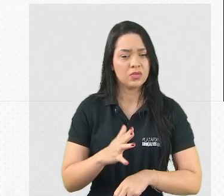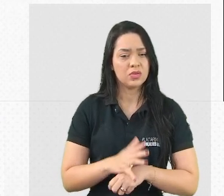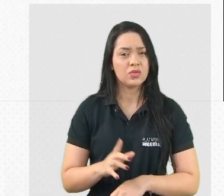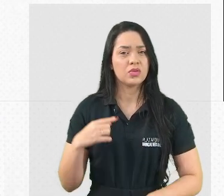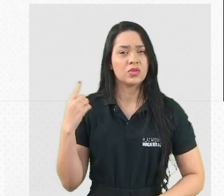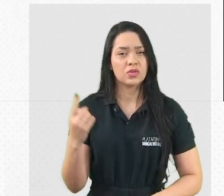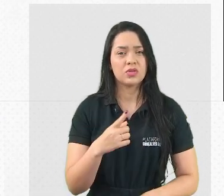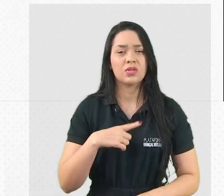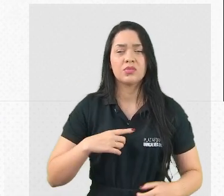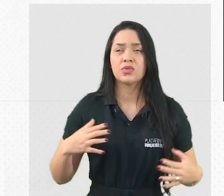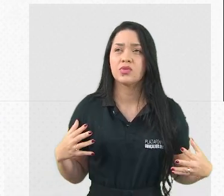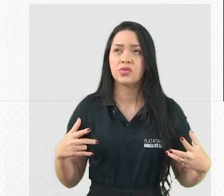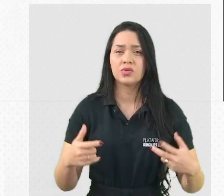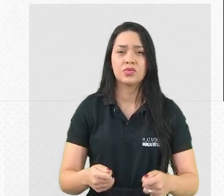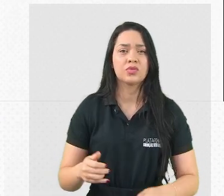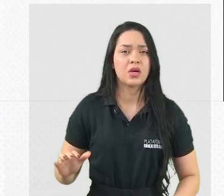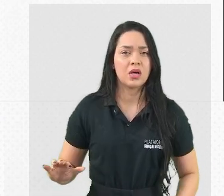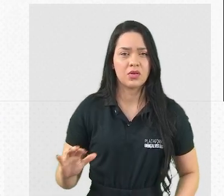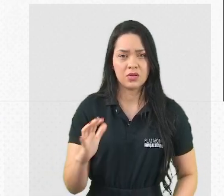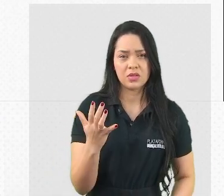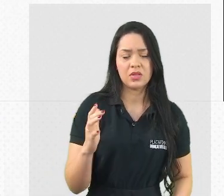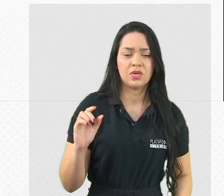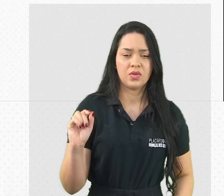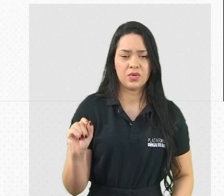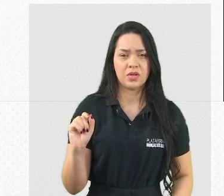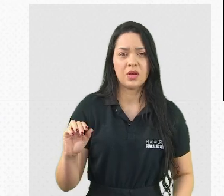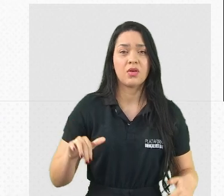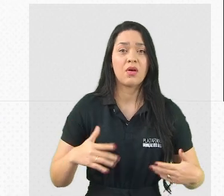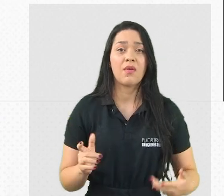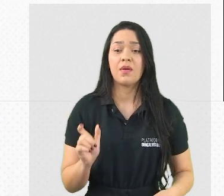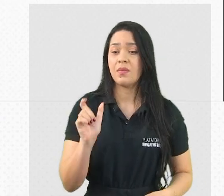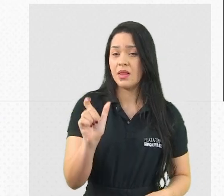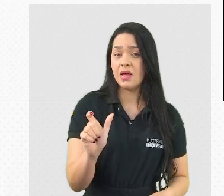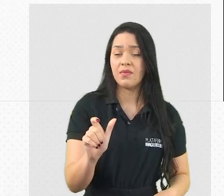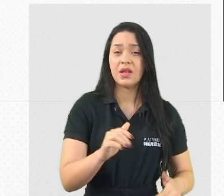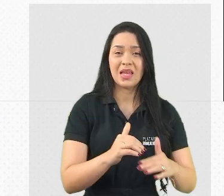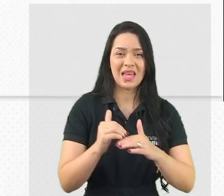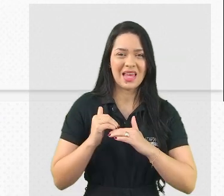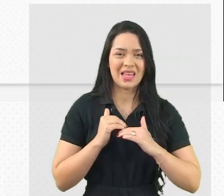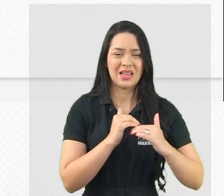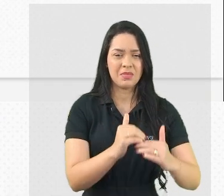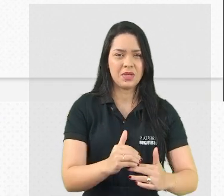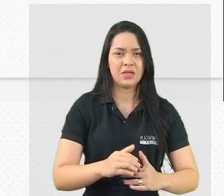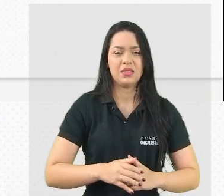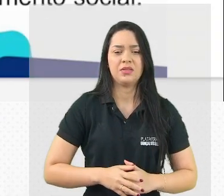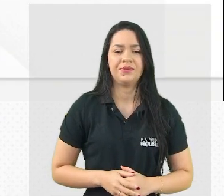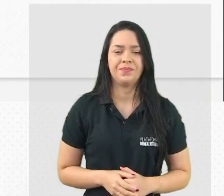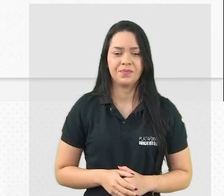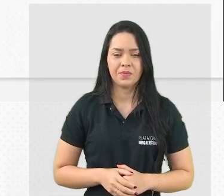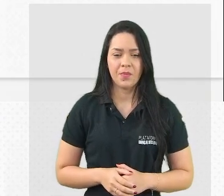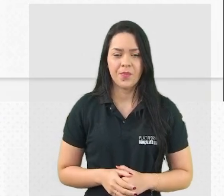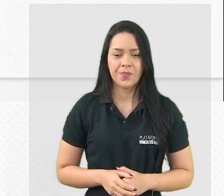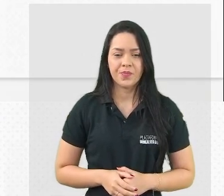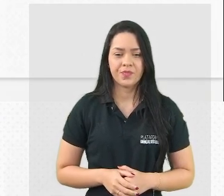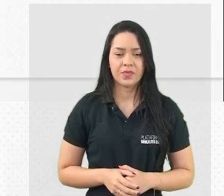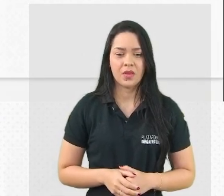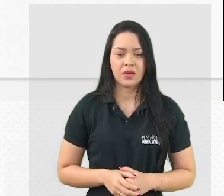tomamos. Tudo tem que acontecer de forma o quê? Qual é a palavrinha? Equilibrada. Venho falando para vocês desde o início da